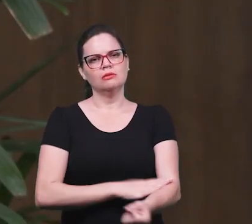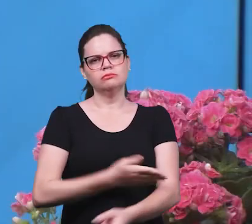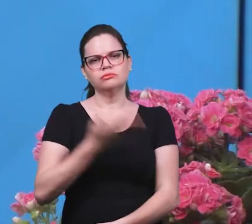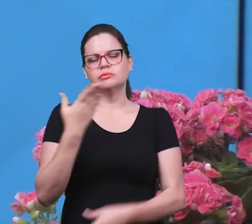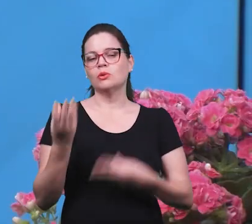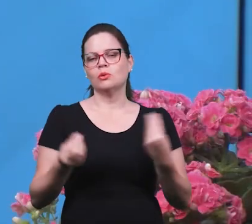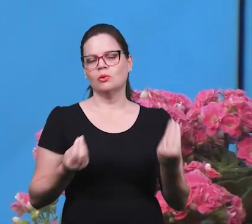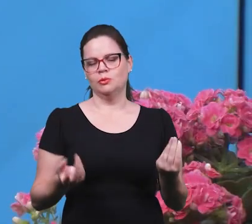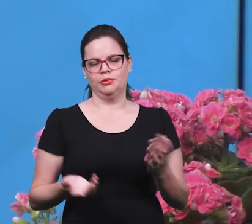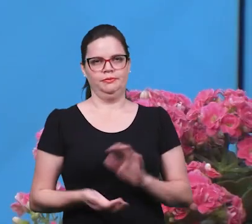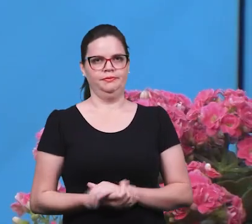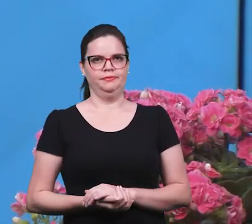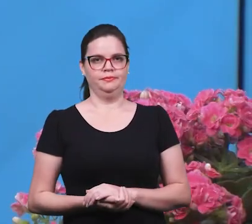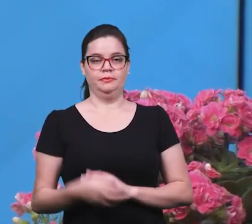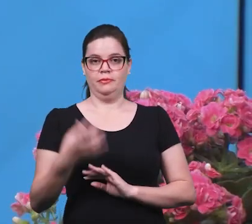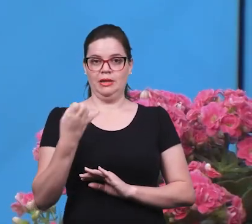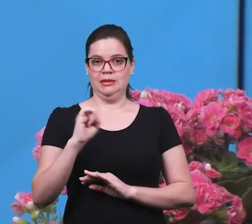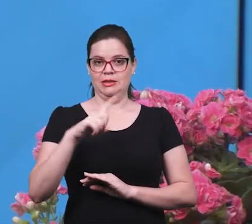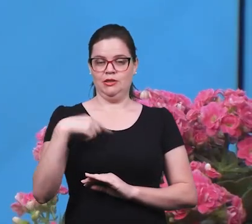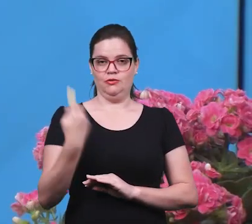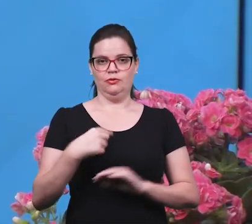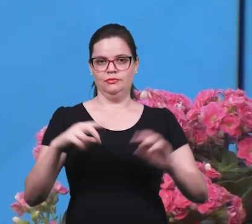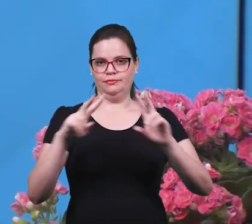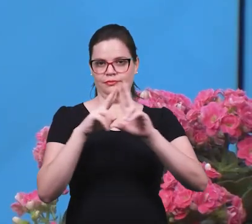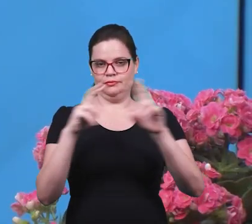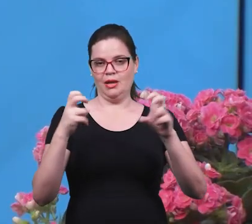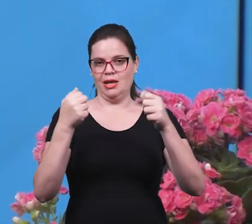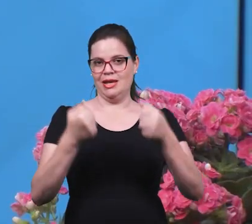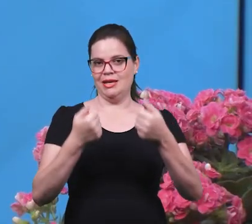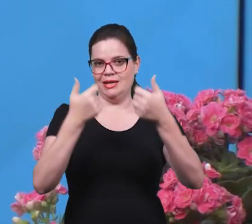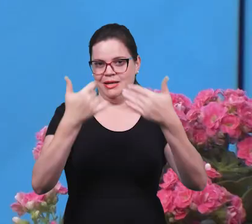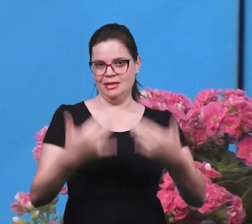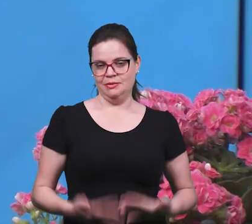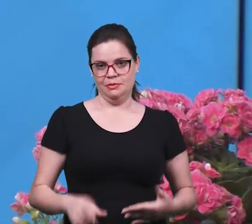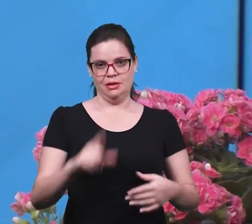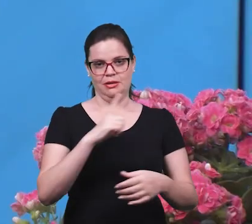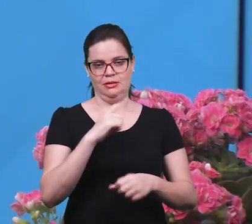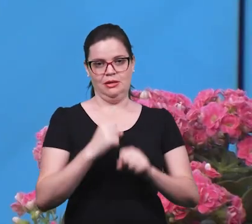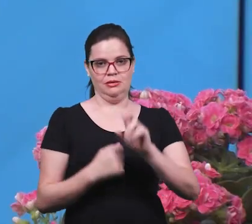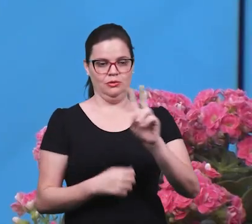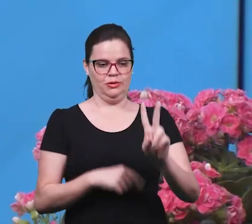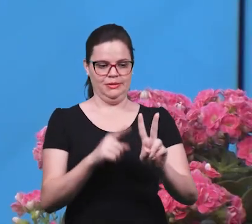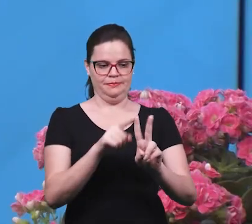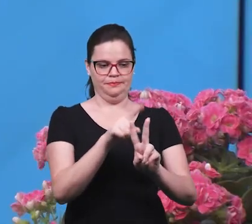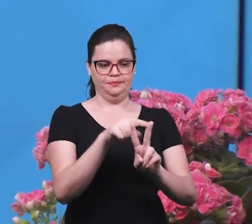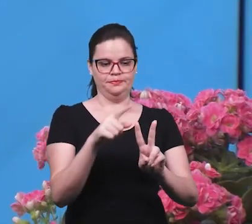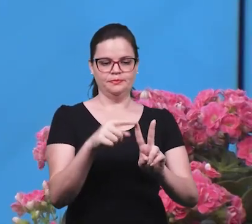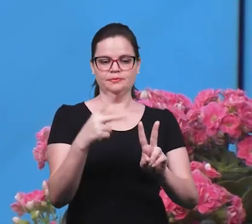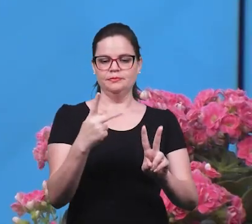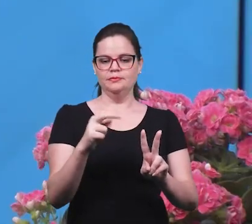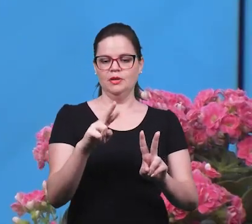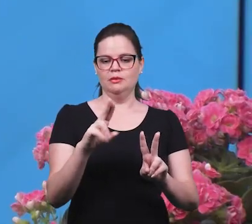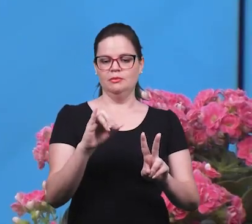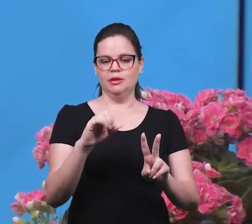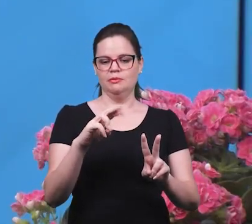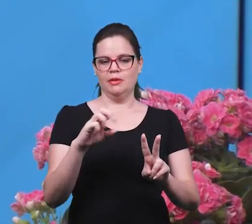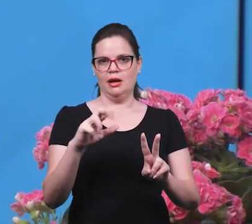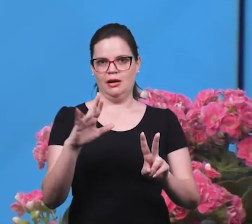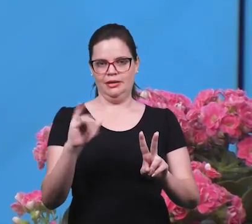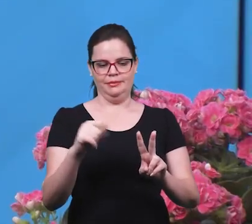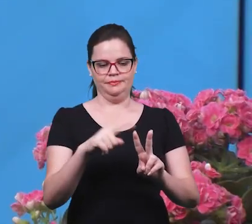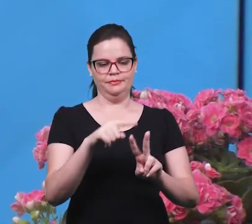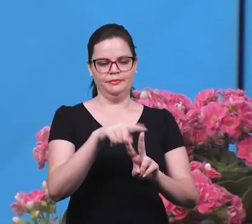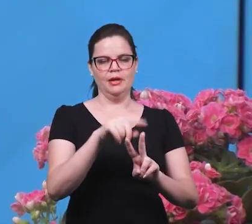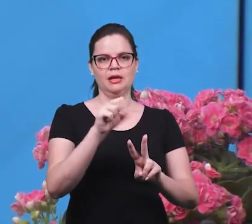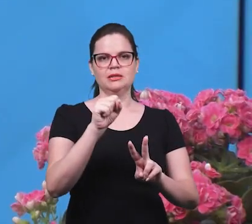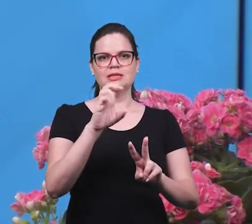arterial? Quando a gente vai classificar a hipertensão, a gente tem a hipertensão primária e as secundárias, né?